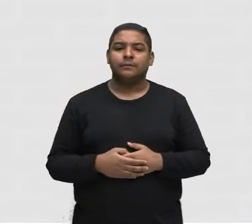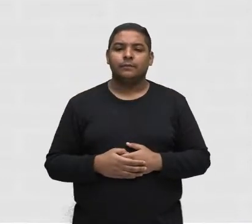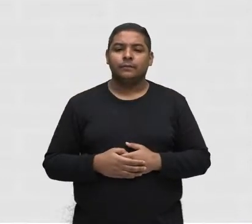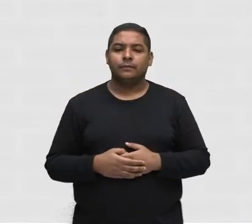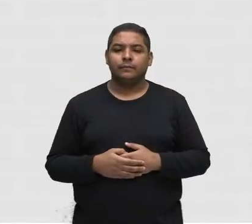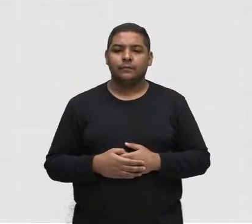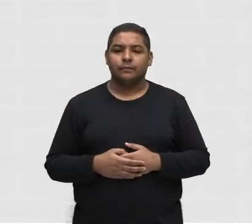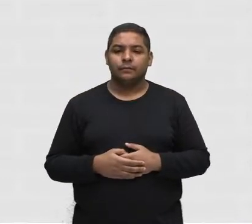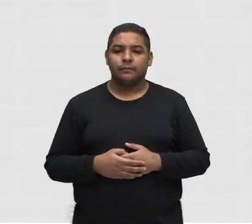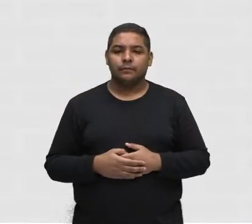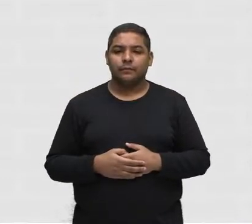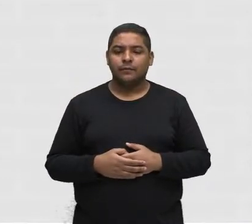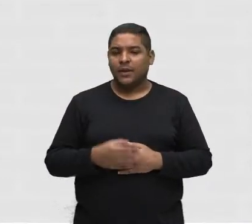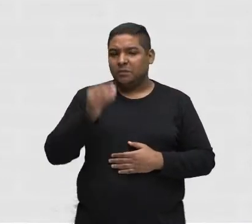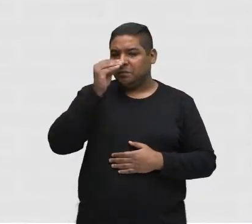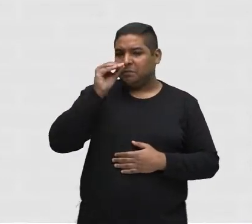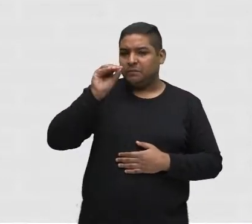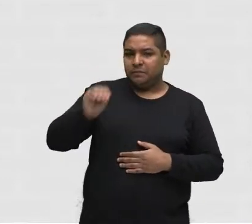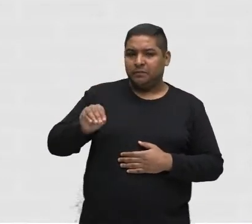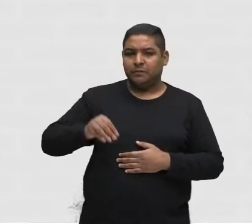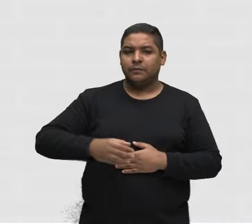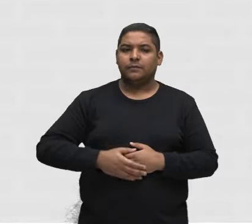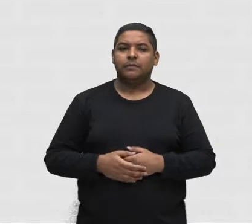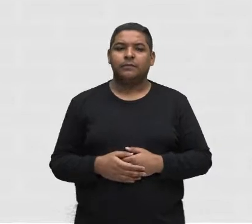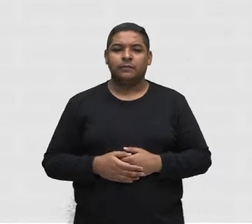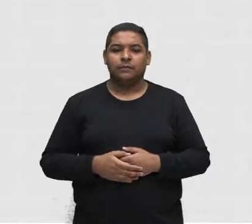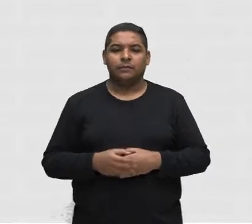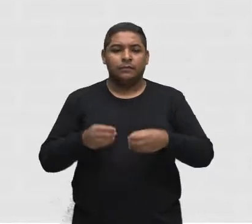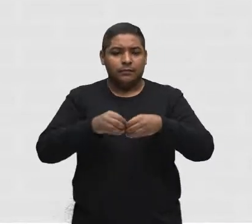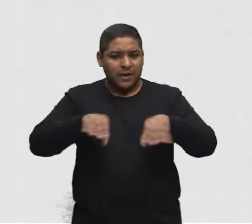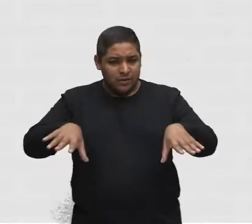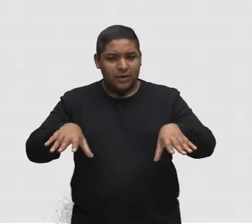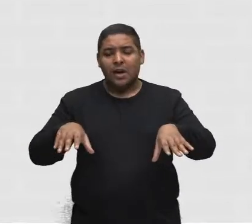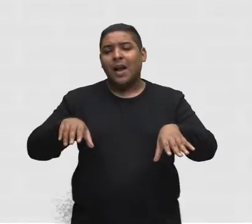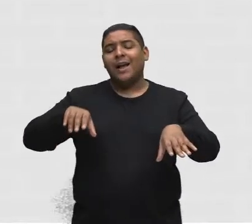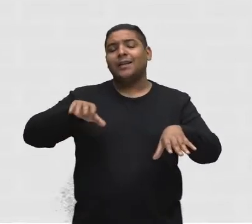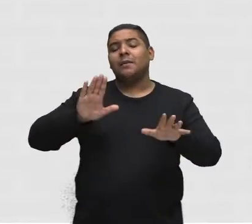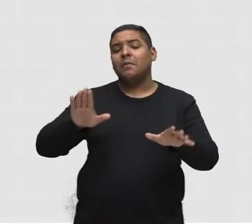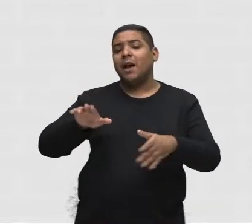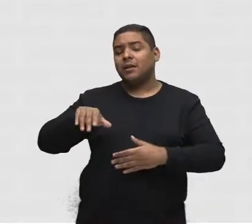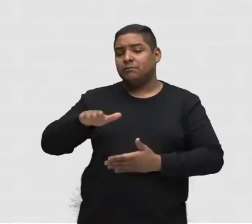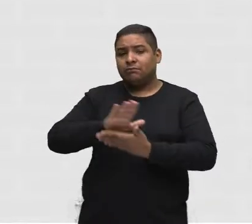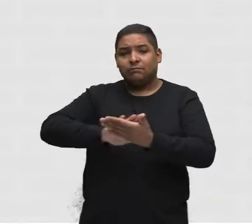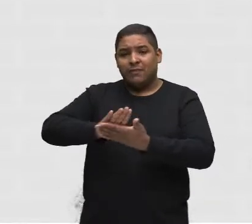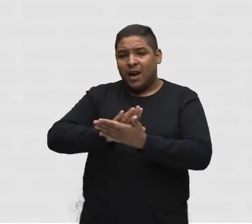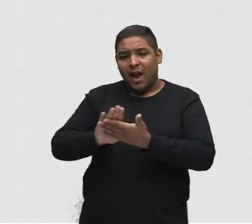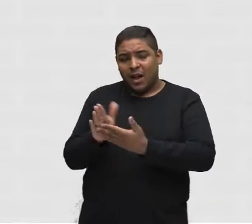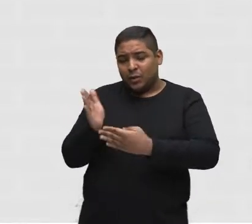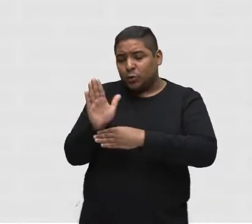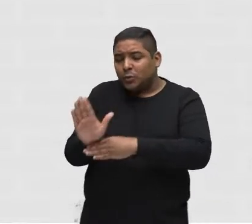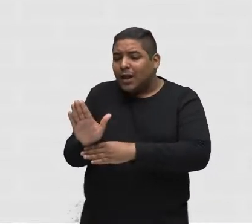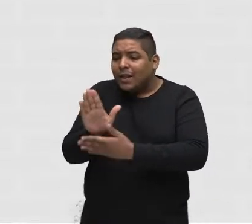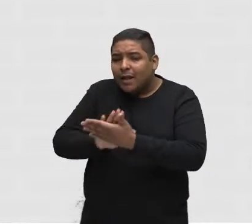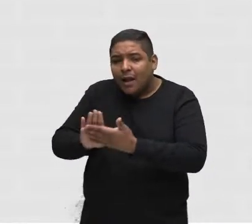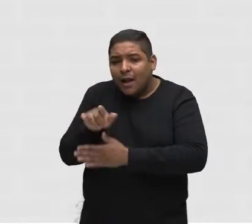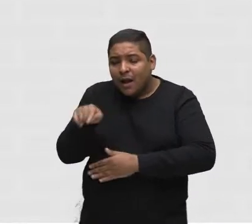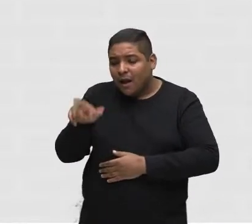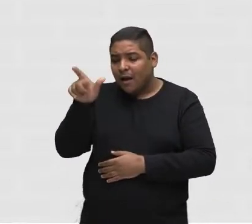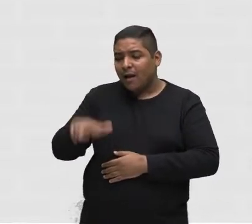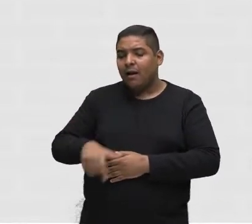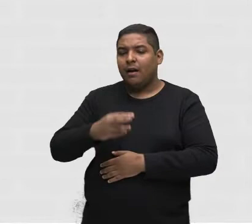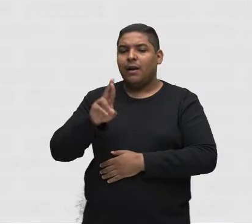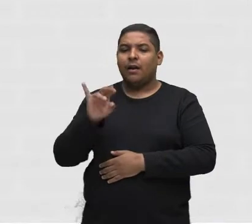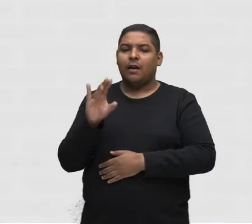desprezo pela sua vida. Era prejudicada se ninguém tomasse nenhuma providência com relação a isso. Ou